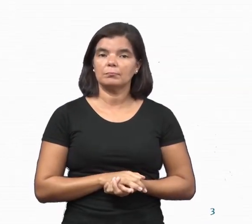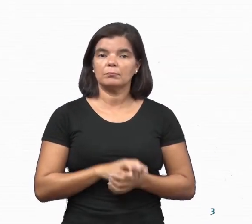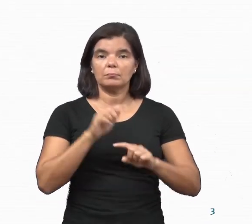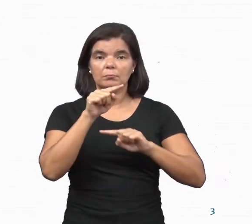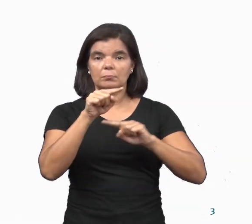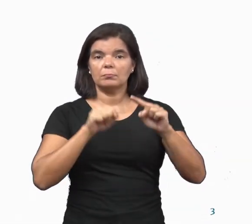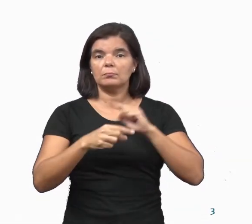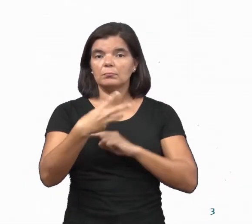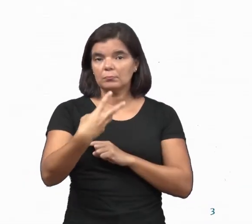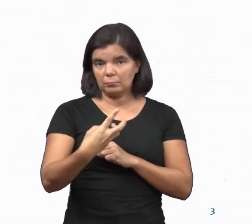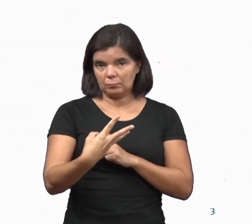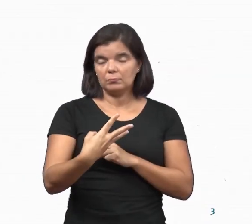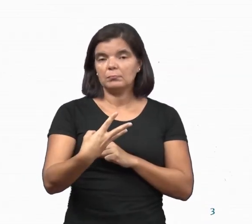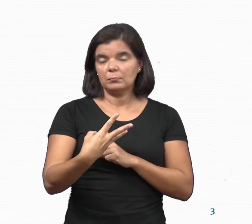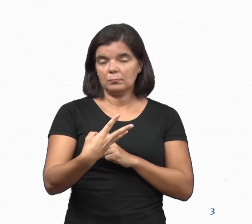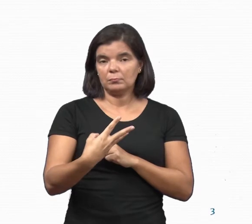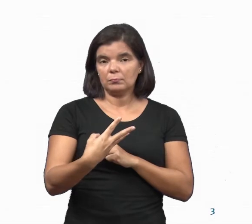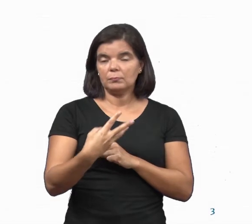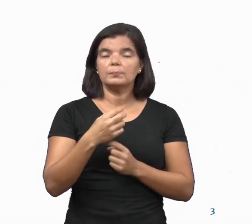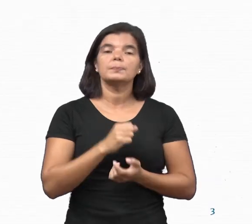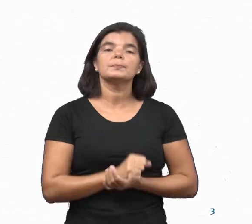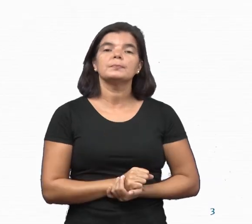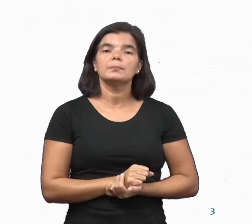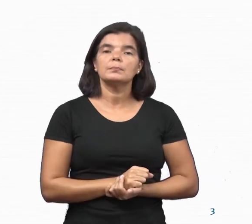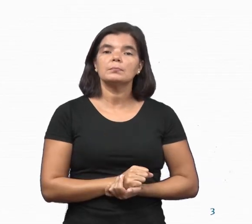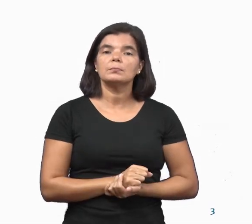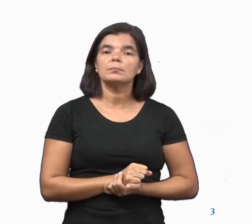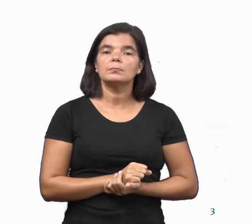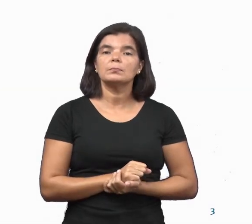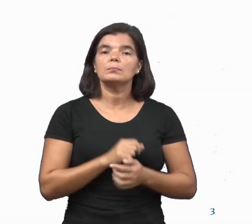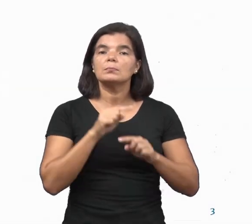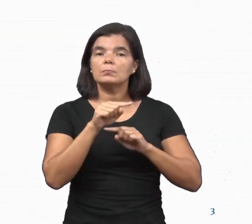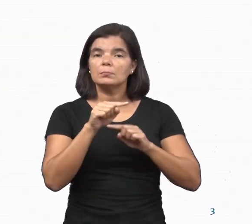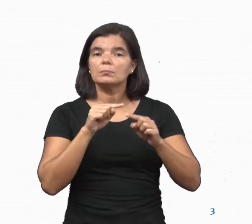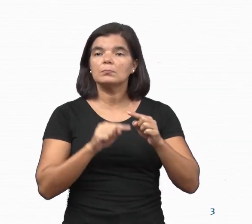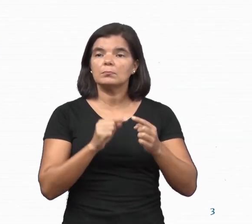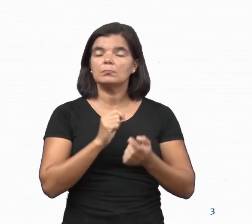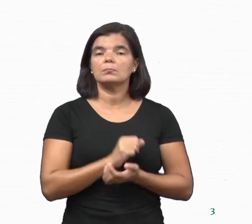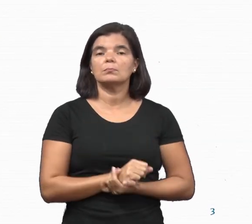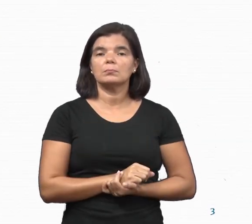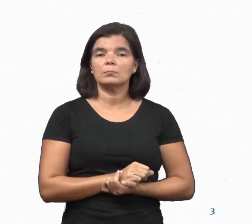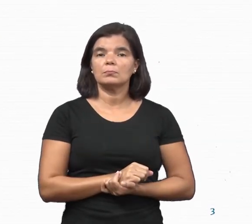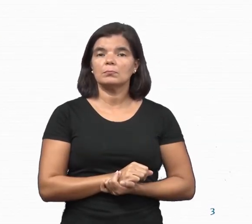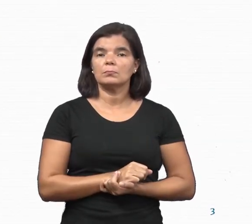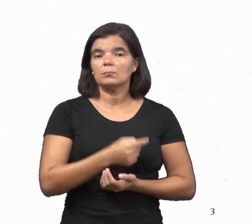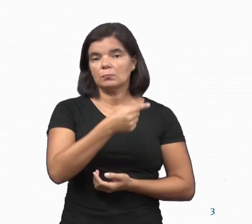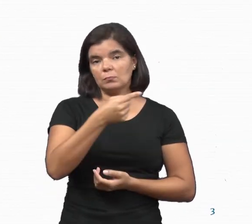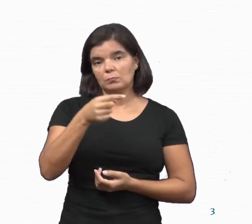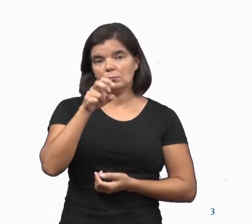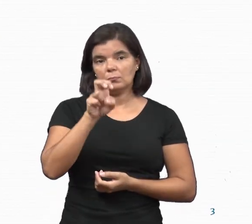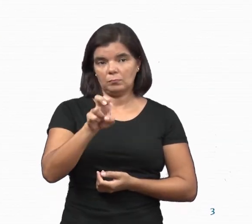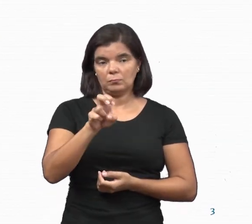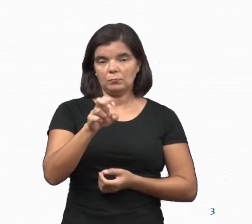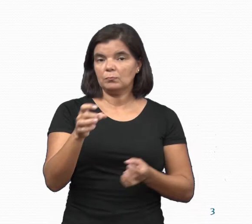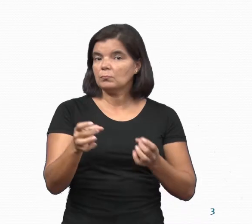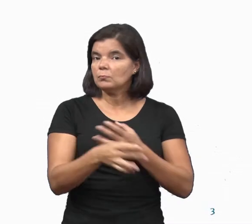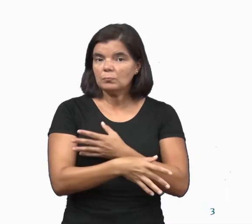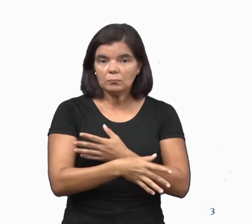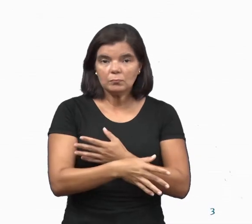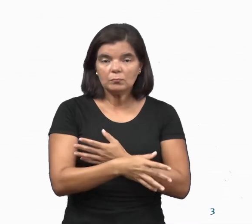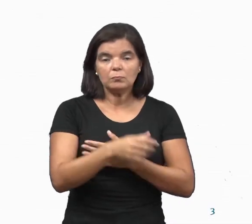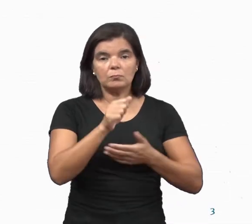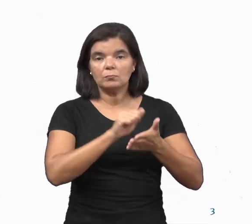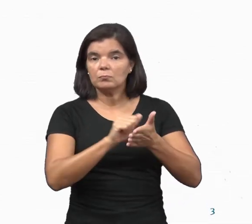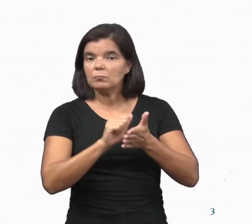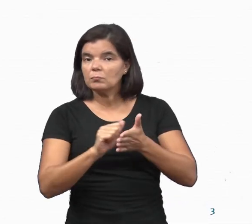dividido por 3 e fecha o colchete, né? E as chaves. E divide por menos 5. Pronto, o resto eu só